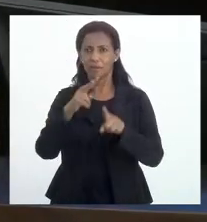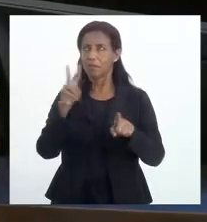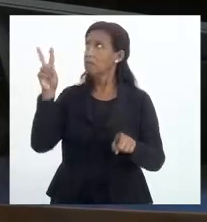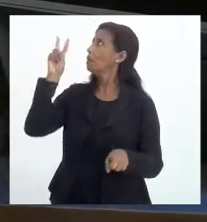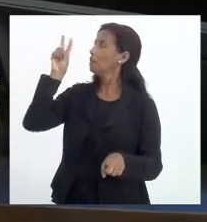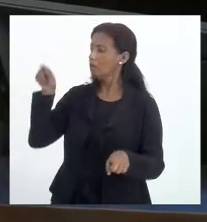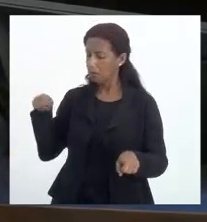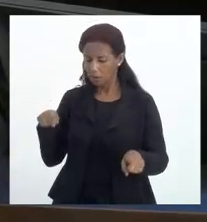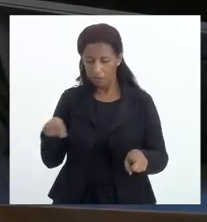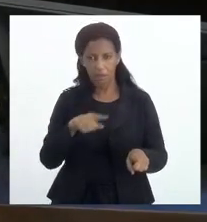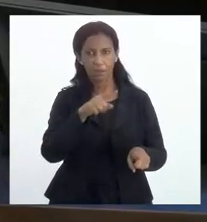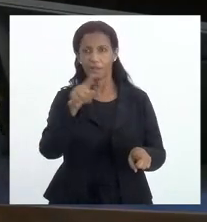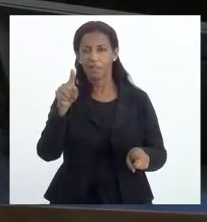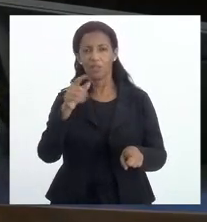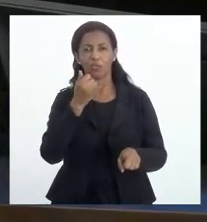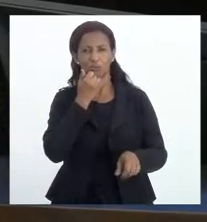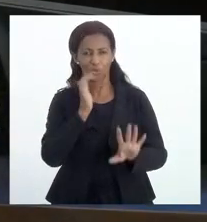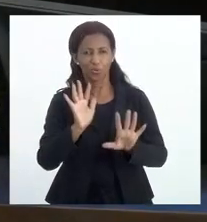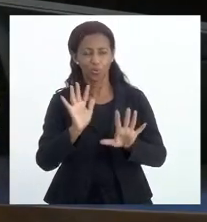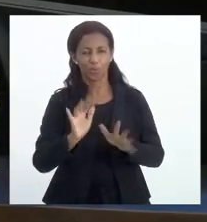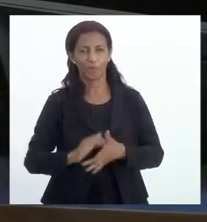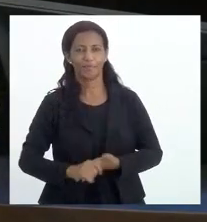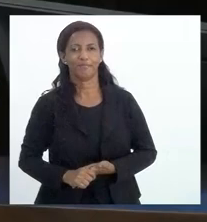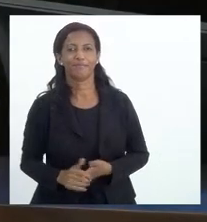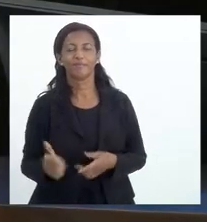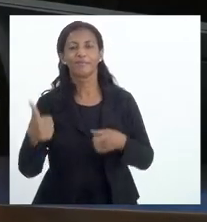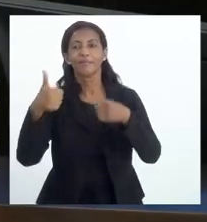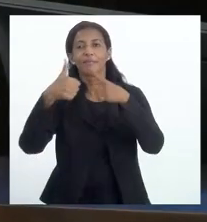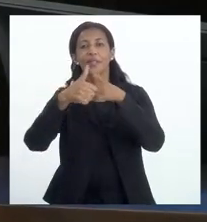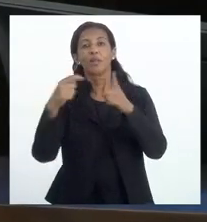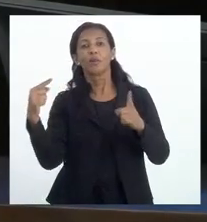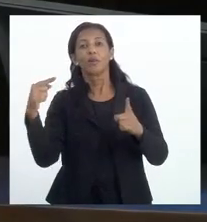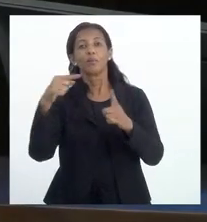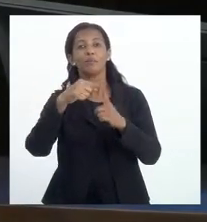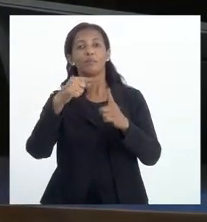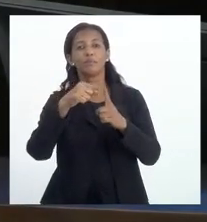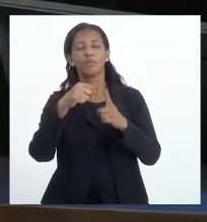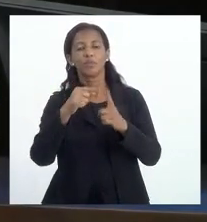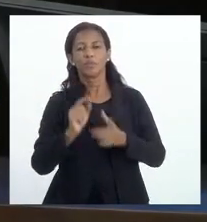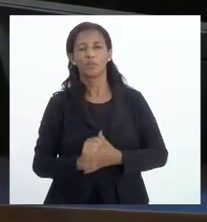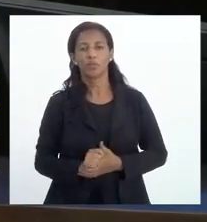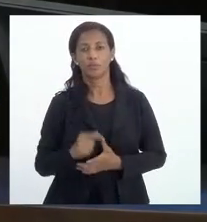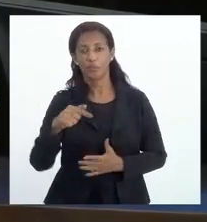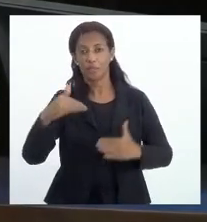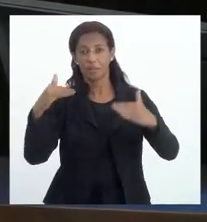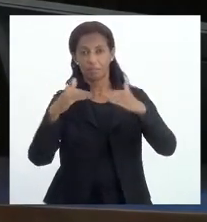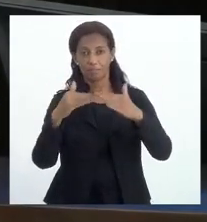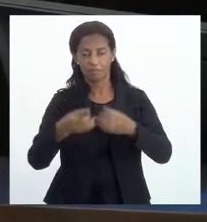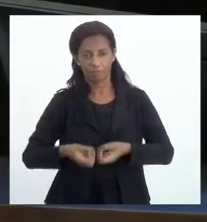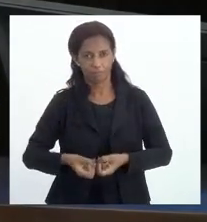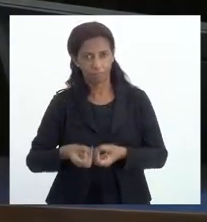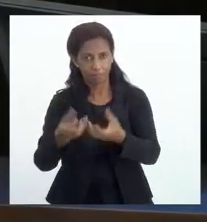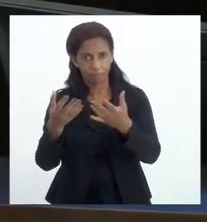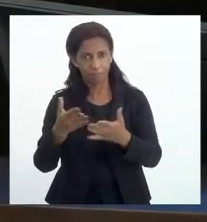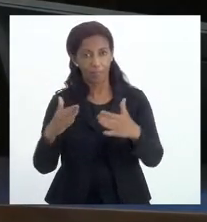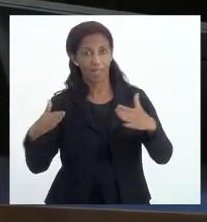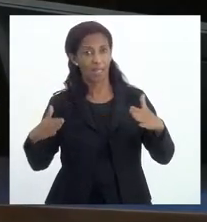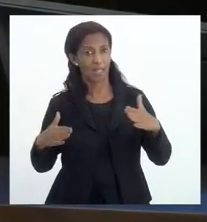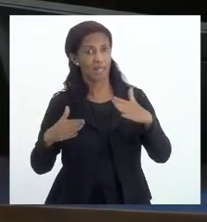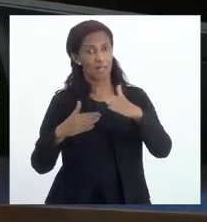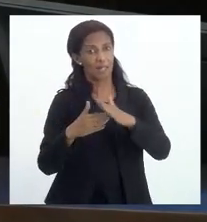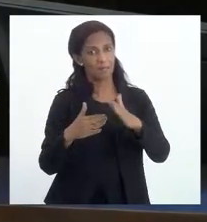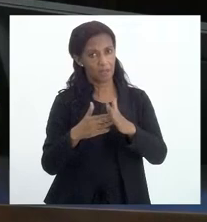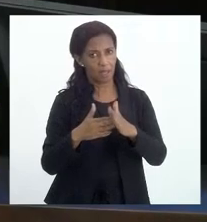aqui, tá? Então, primeira coisa, o objetivo desse teto de gastos é limitar as